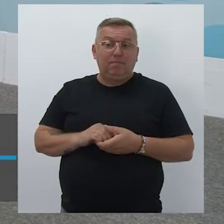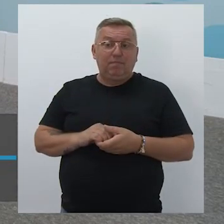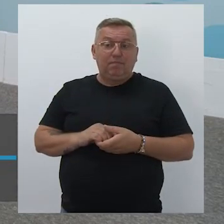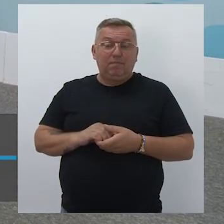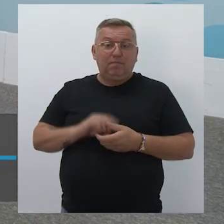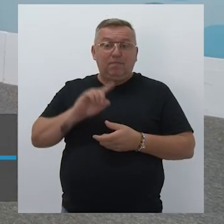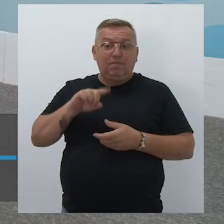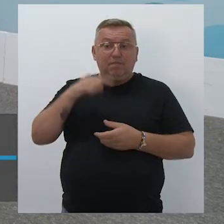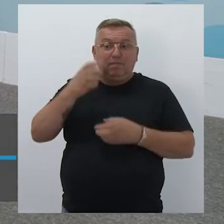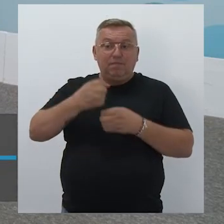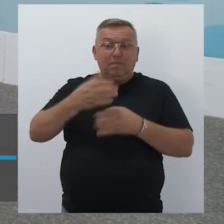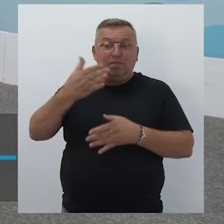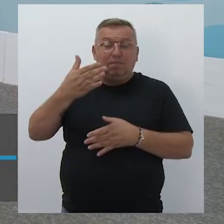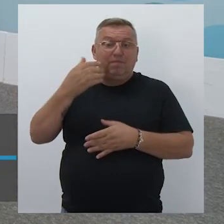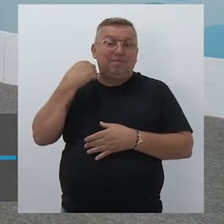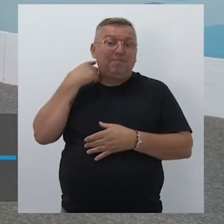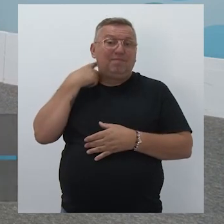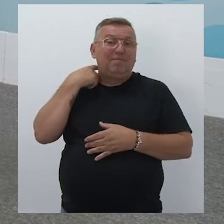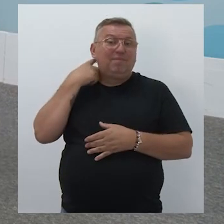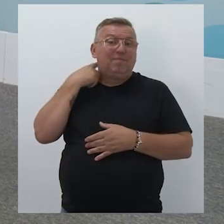Próximo slide, por favor.